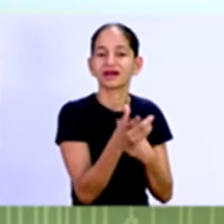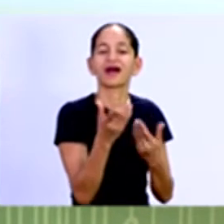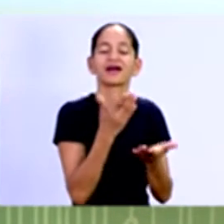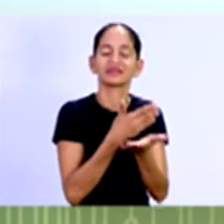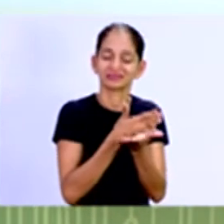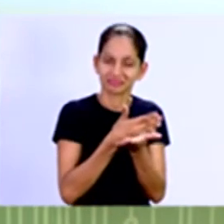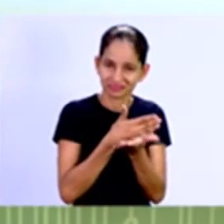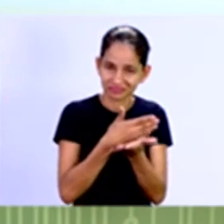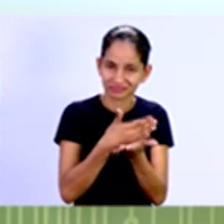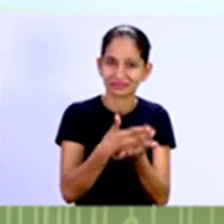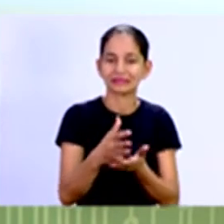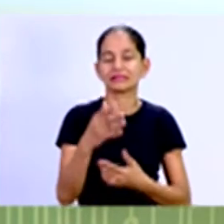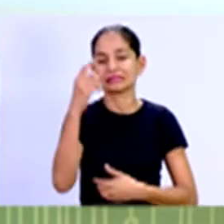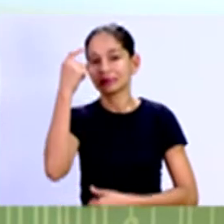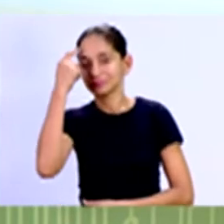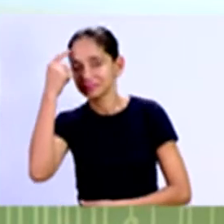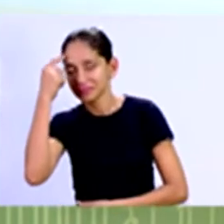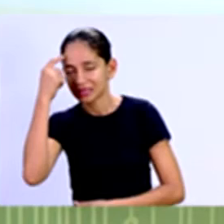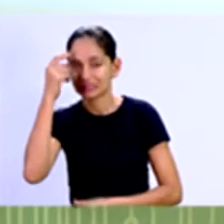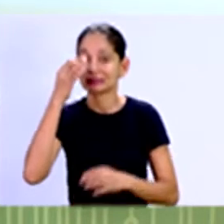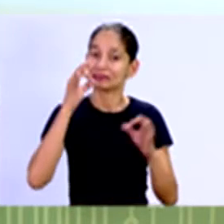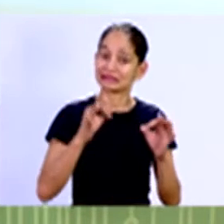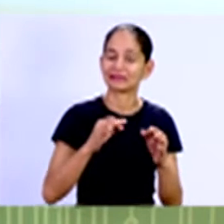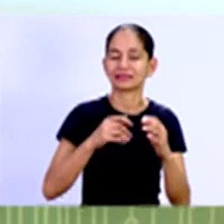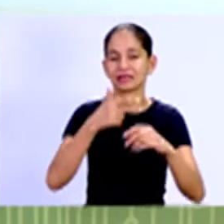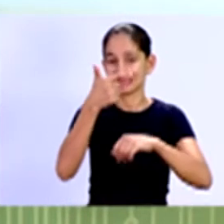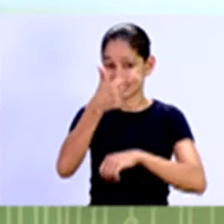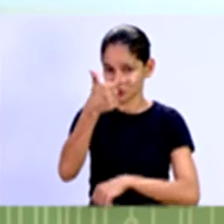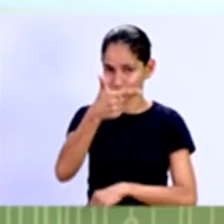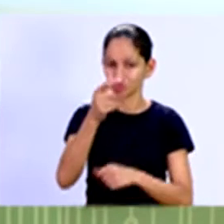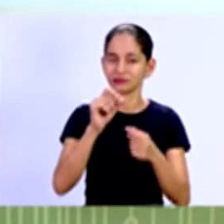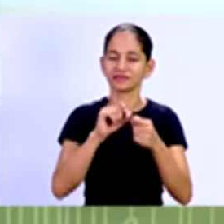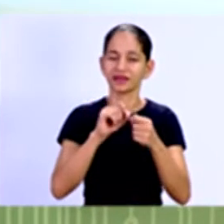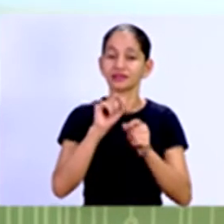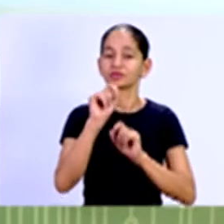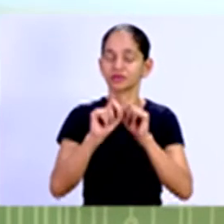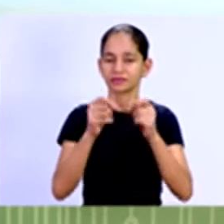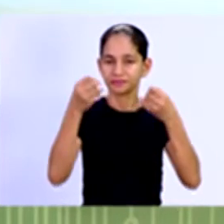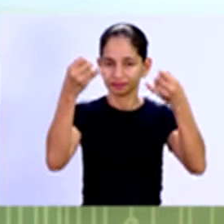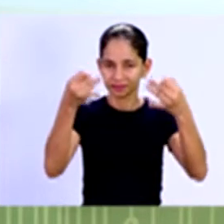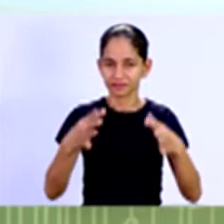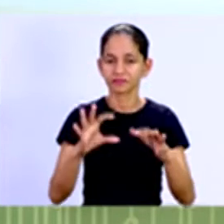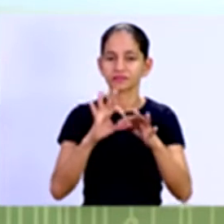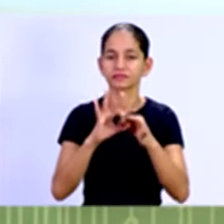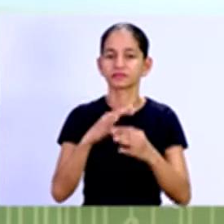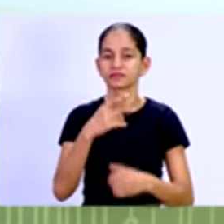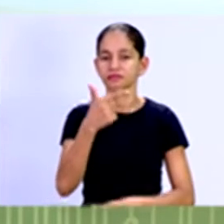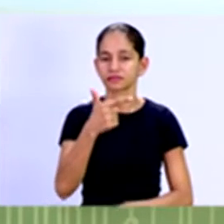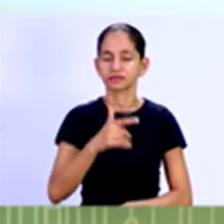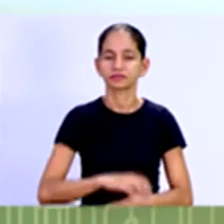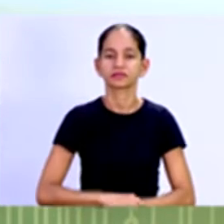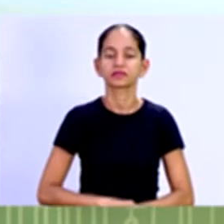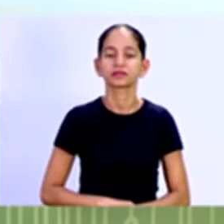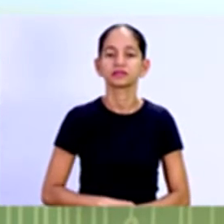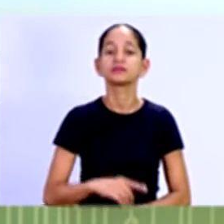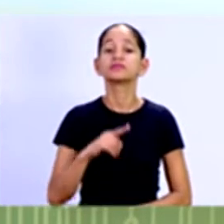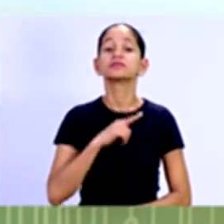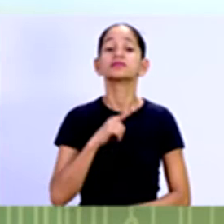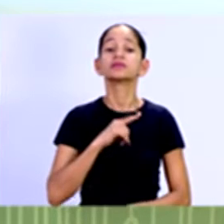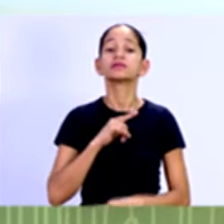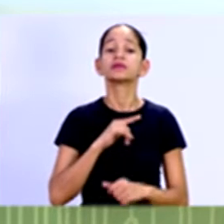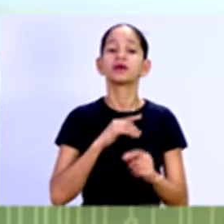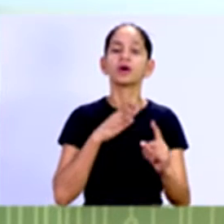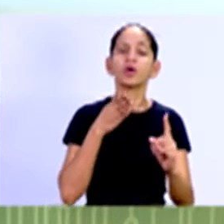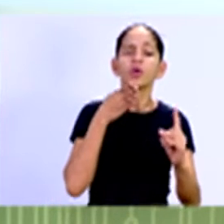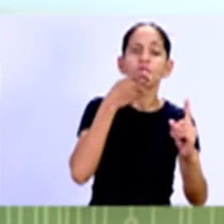única, né? E depois, na segunda máxima, ele fala que nós temos que ter os outros como um fim e